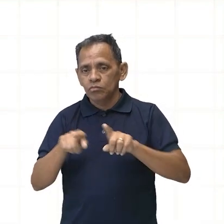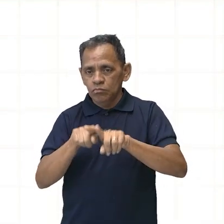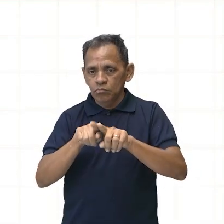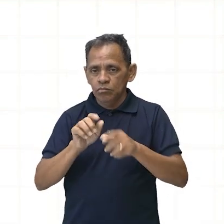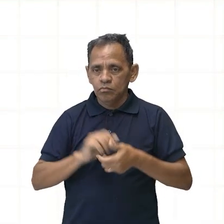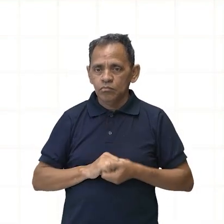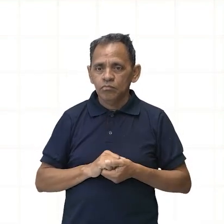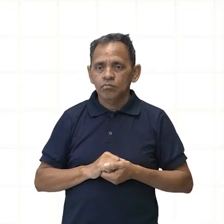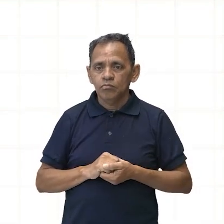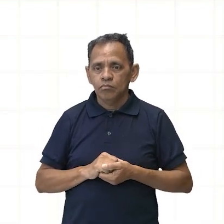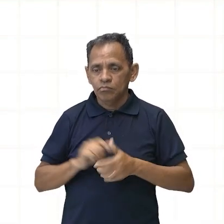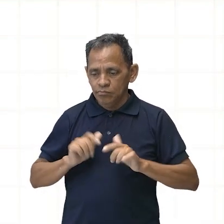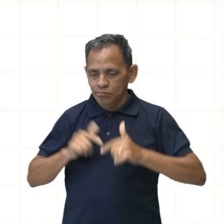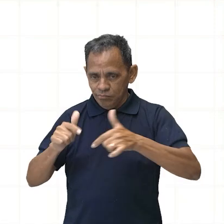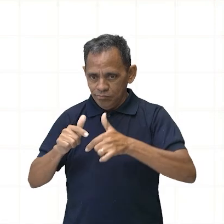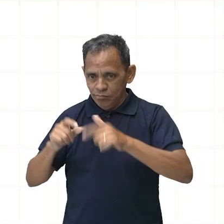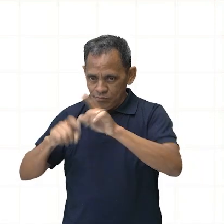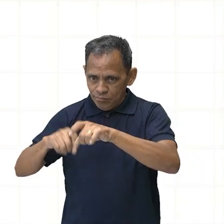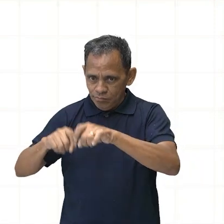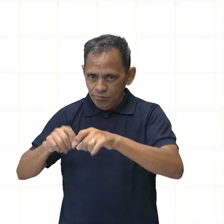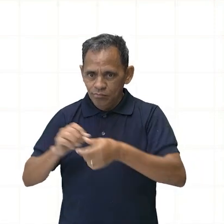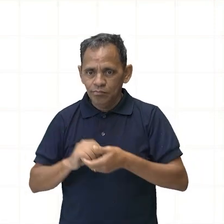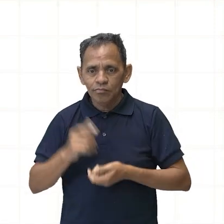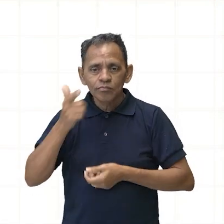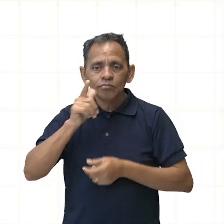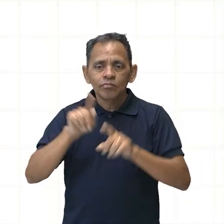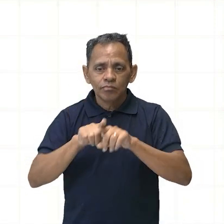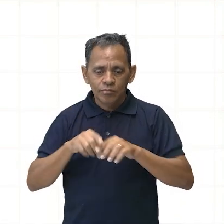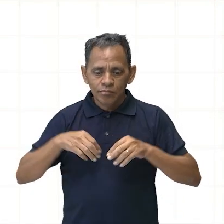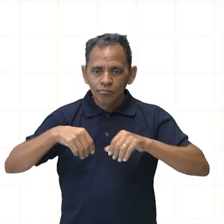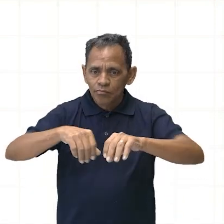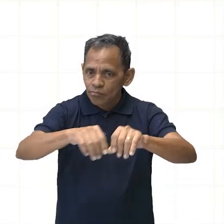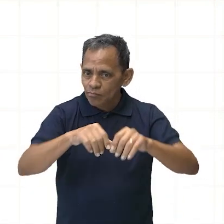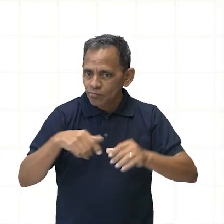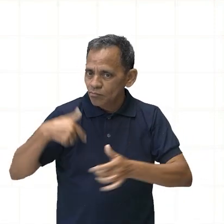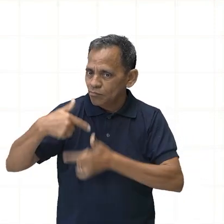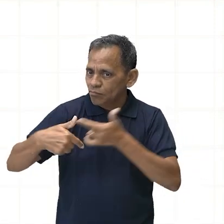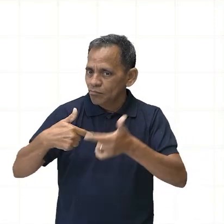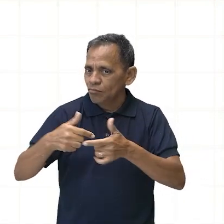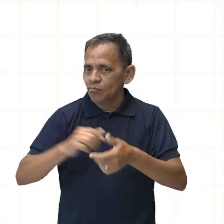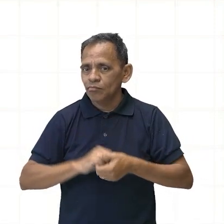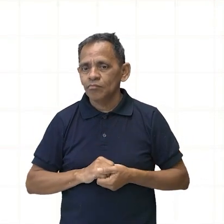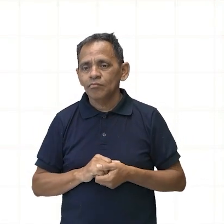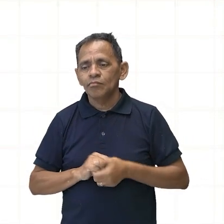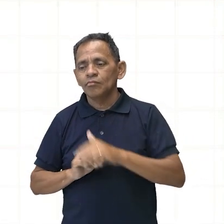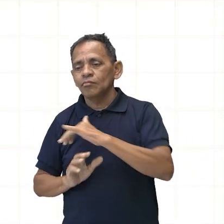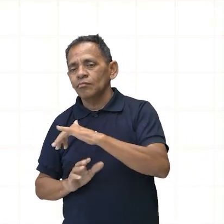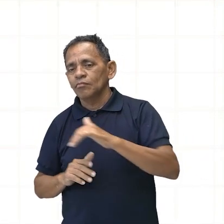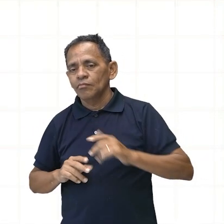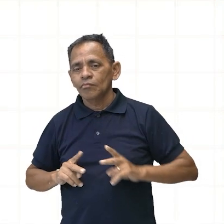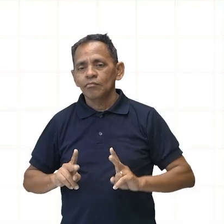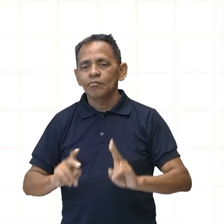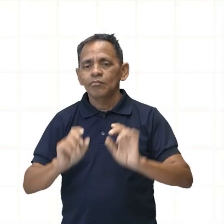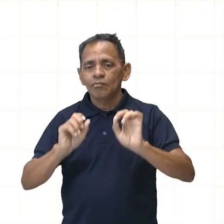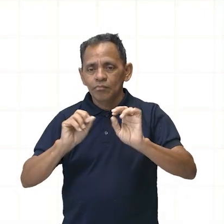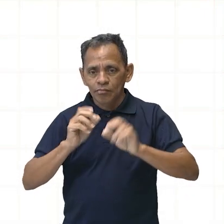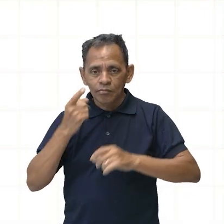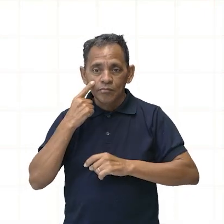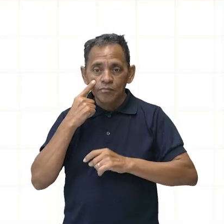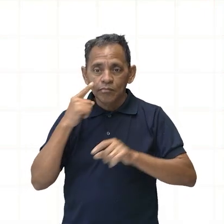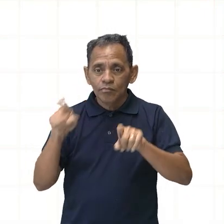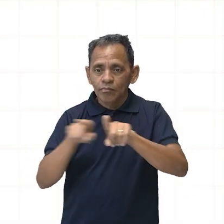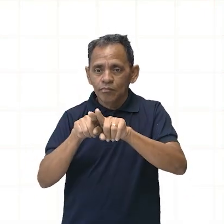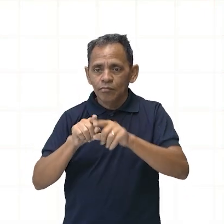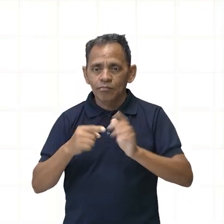né? Do homem do campo, de conseguir terra para trabalhar, certo? Bem, dando continuidade, a gente observa que